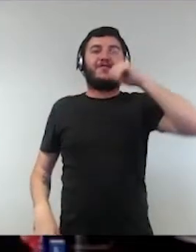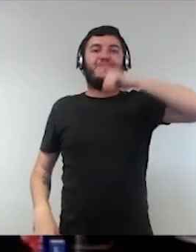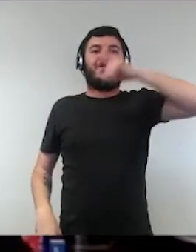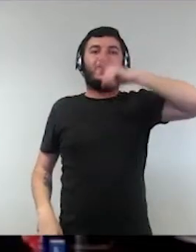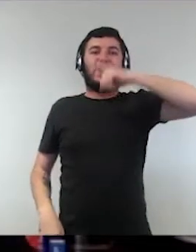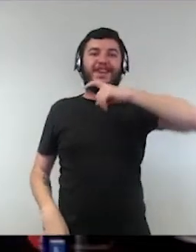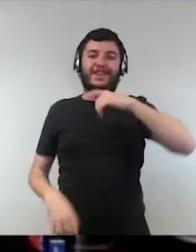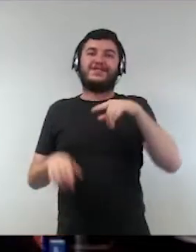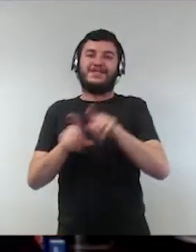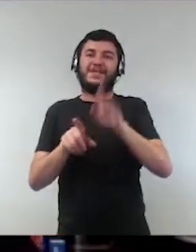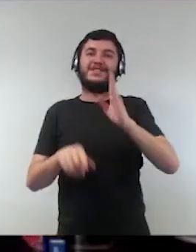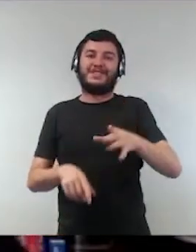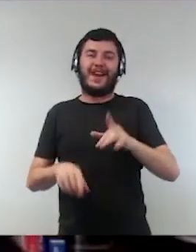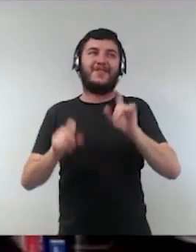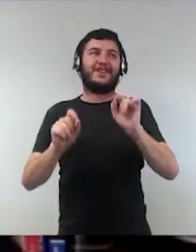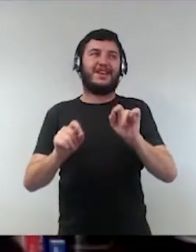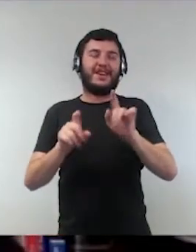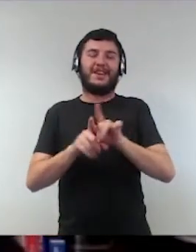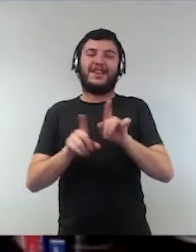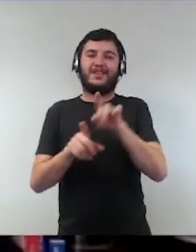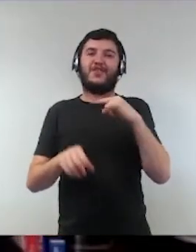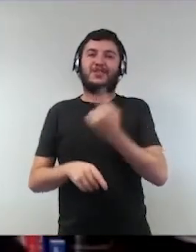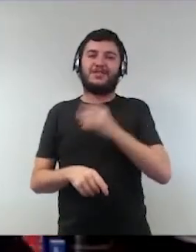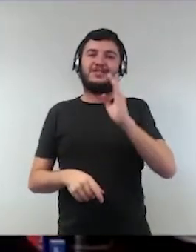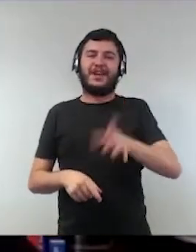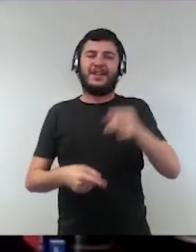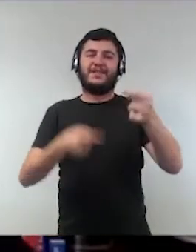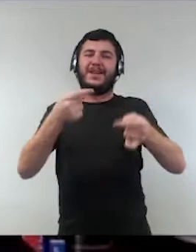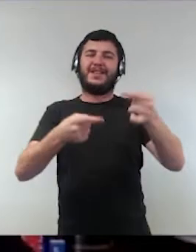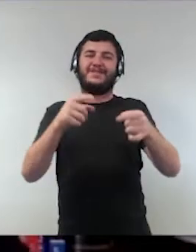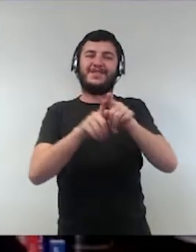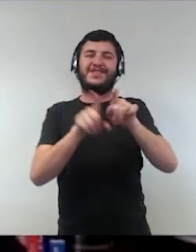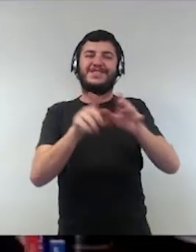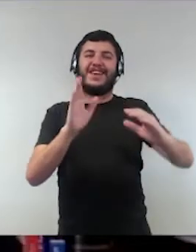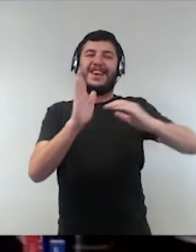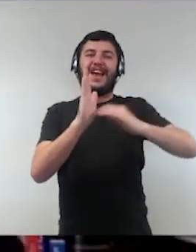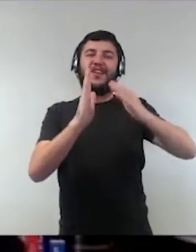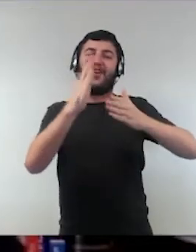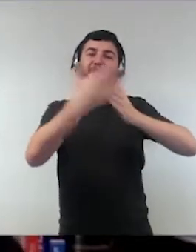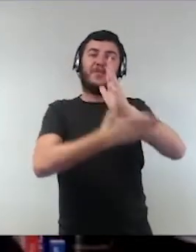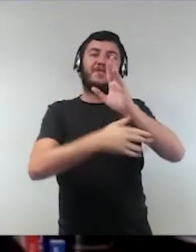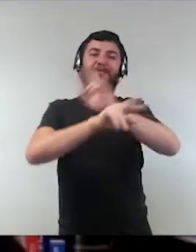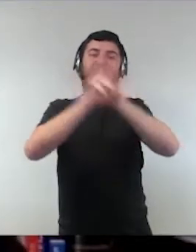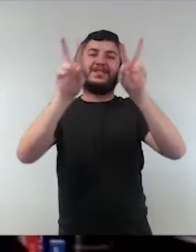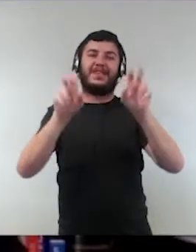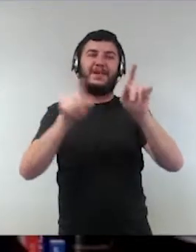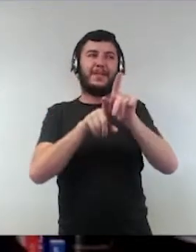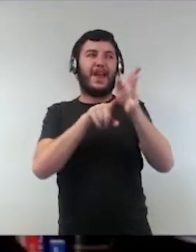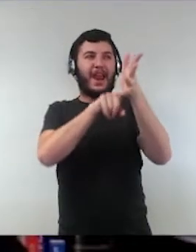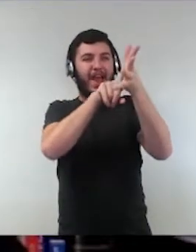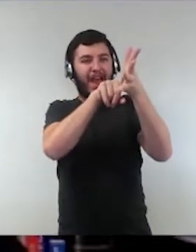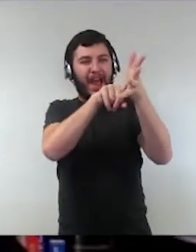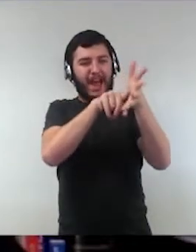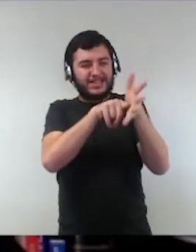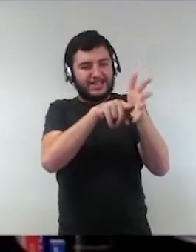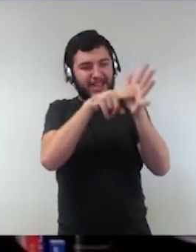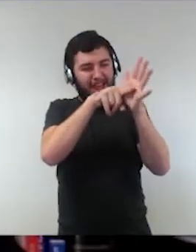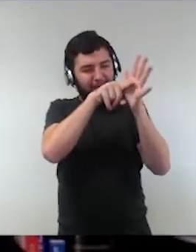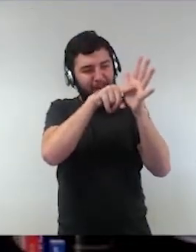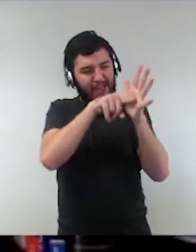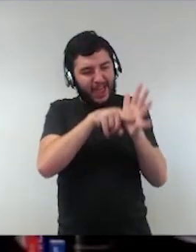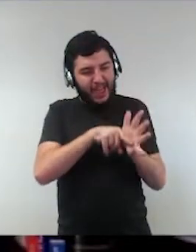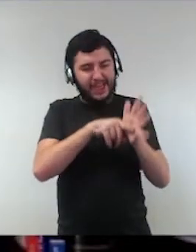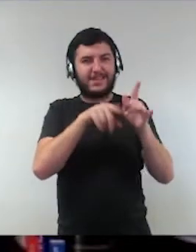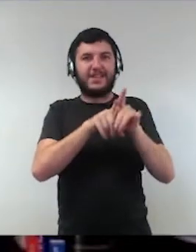que já foi aprovado no Senado Federal, diz respeito ao rastreamento dos encaminhamentos de mensagens